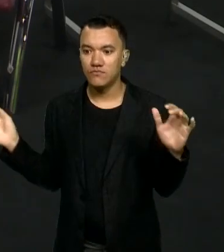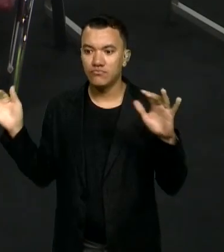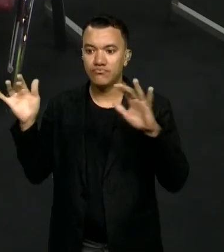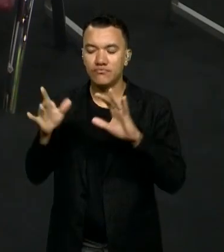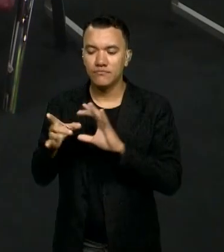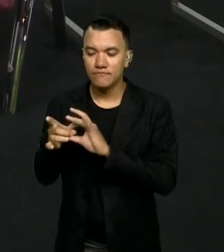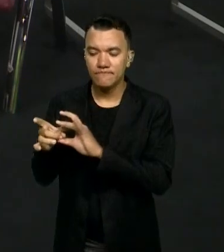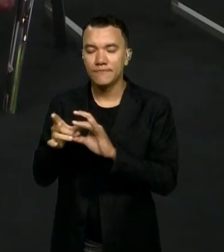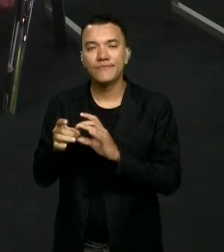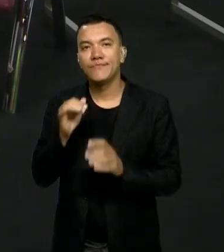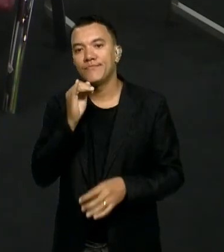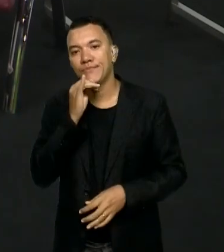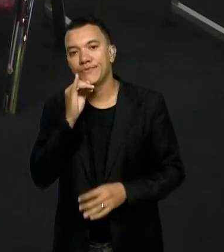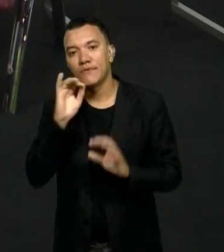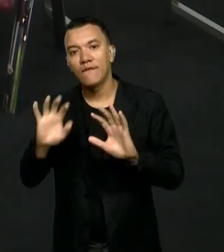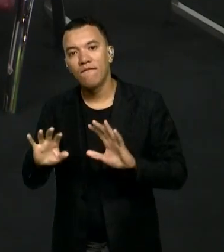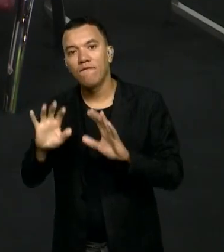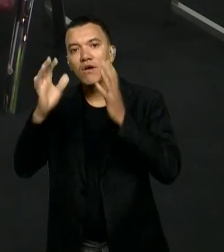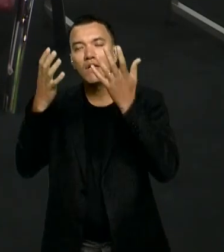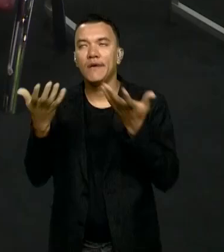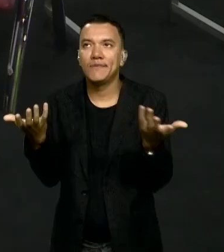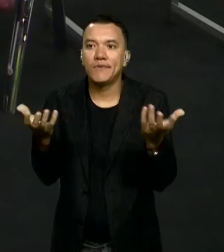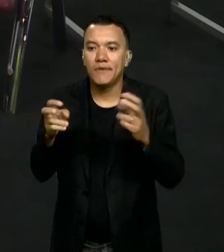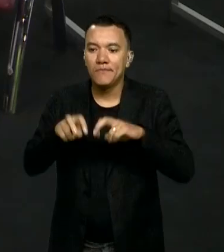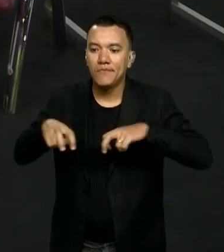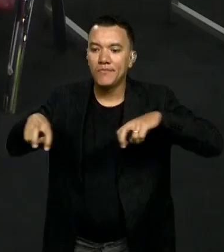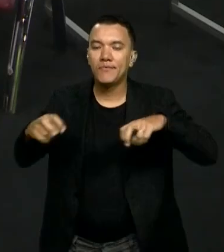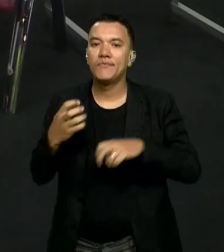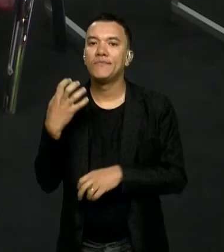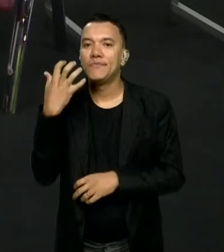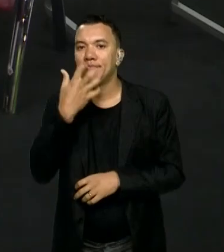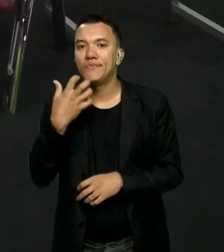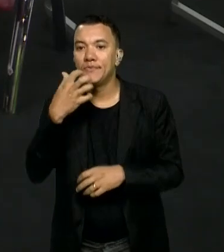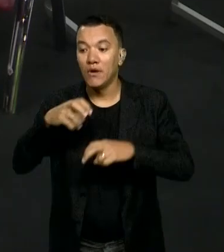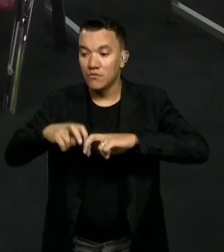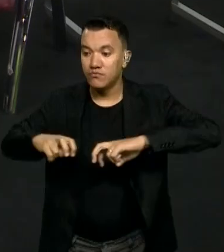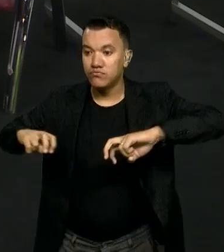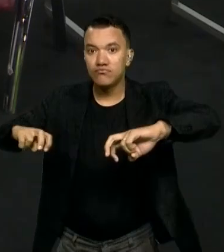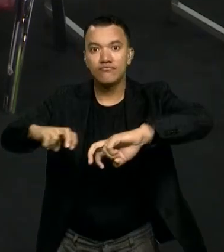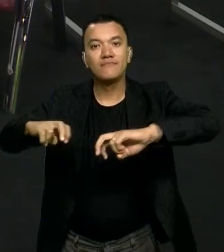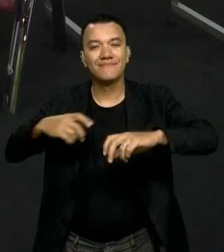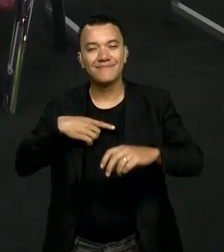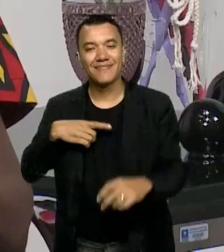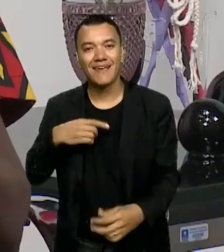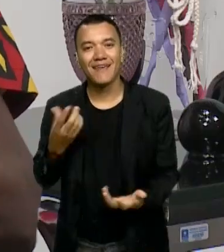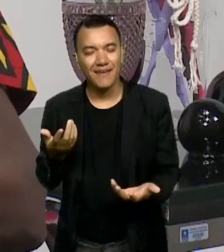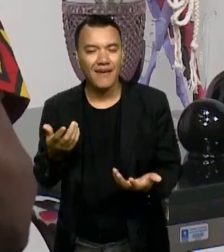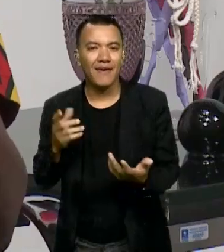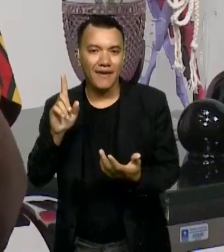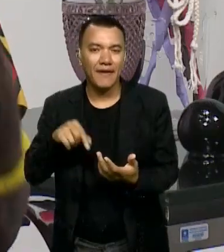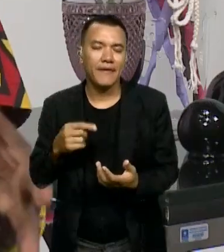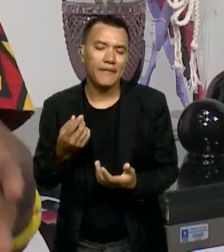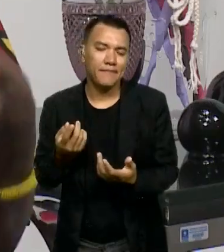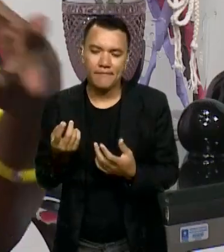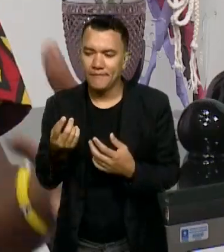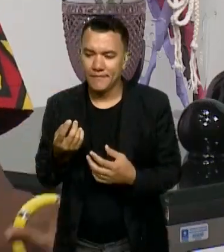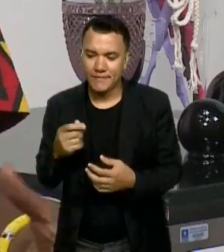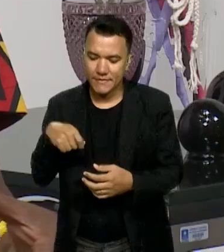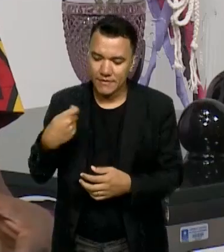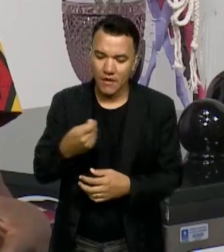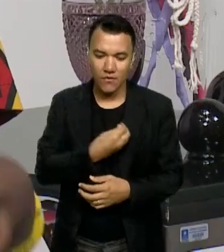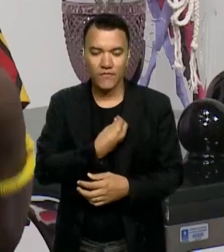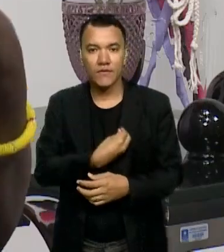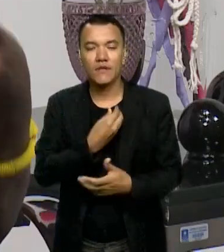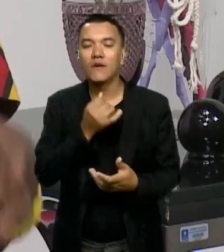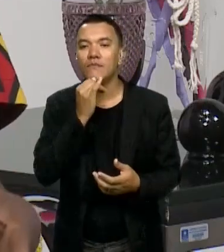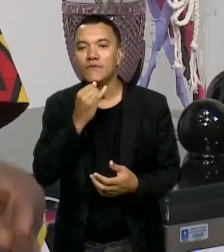nas festas, nas cantorias. Então, está sempre em roda, isso é vida. Então, quando se fala do cultivo da terra,